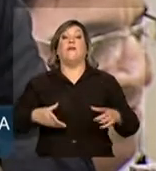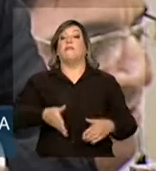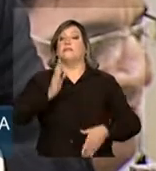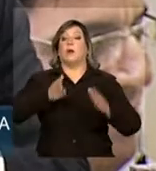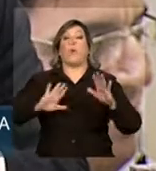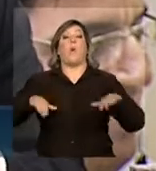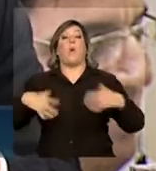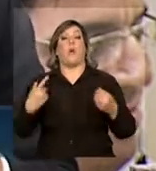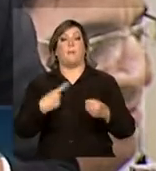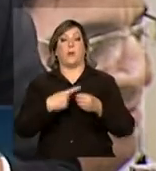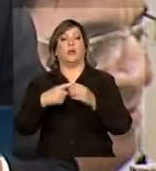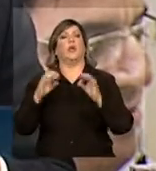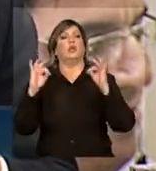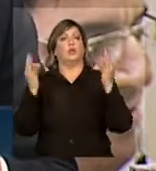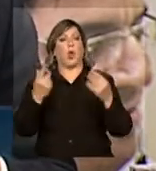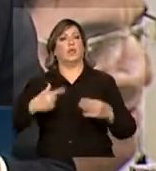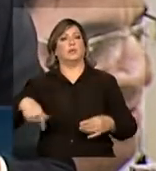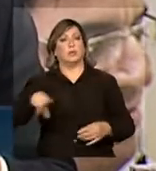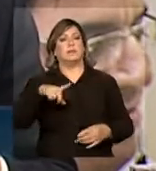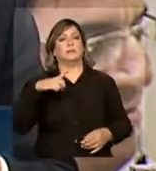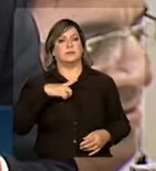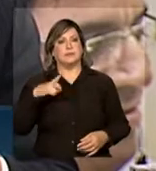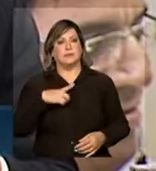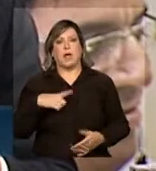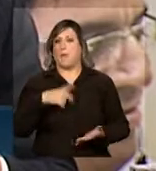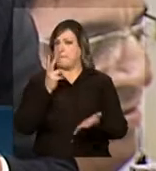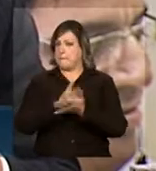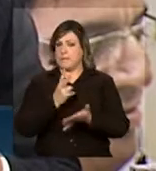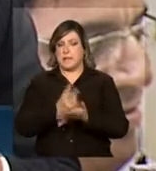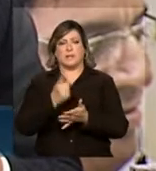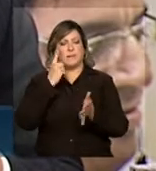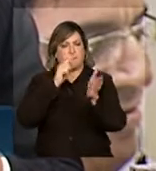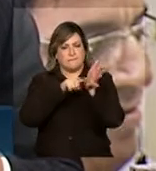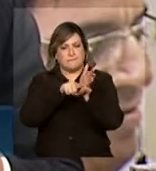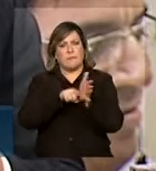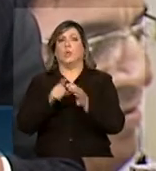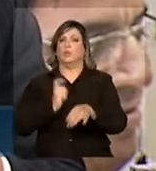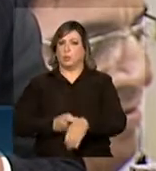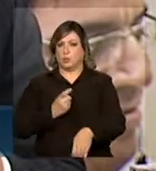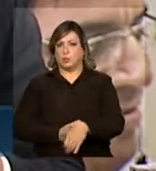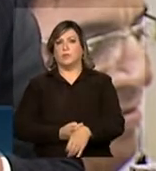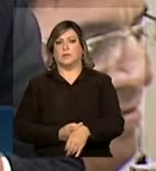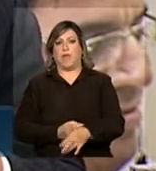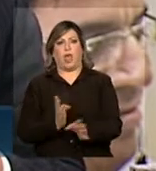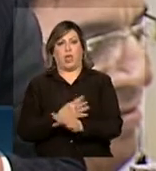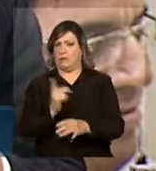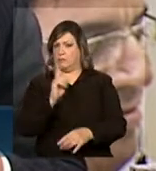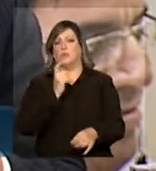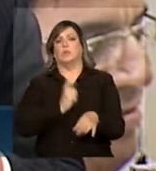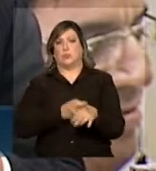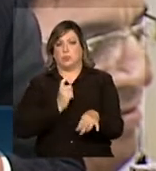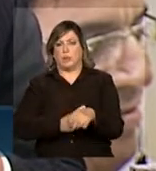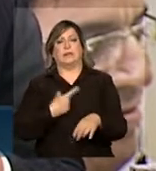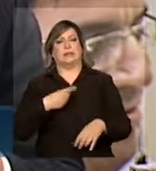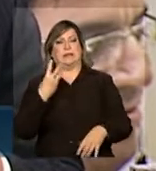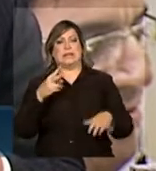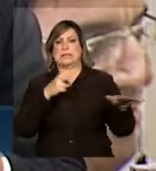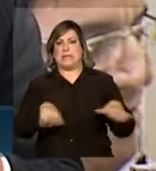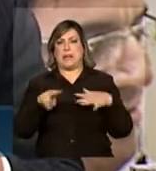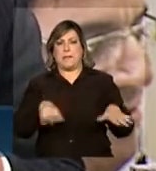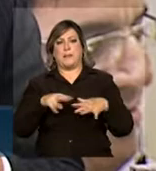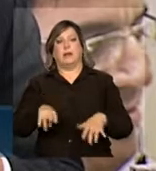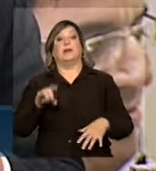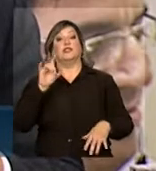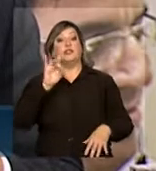municípios todos eles estão passando pelo mesmo critério rigoroso de avaliação três semanas só vão pros municípios